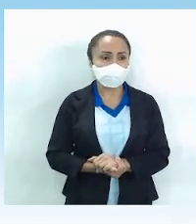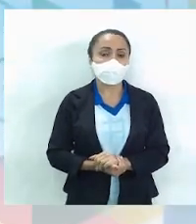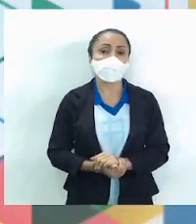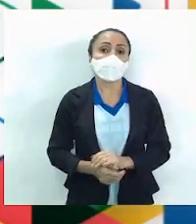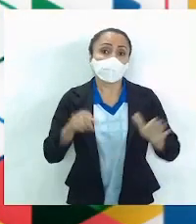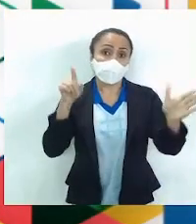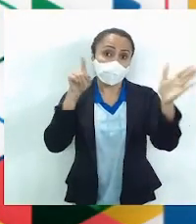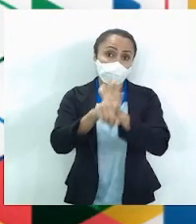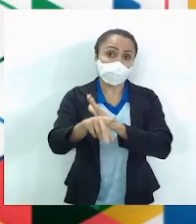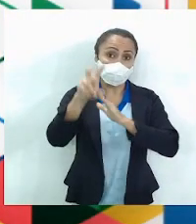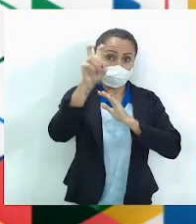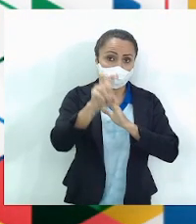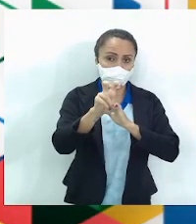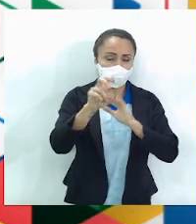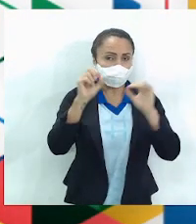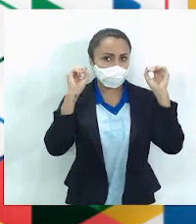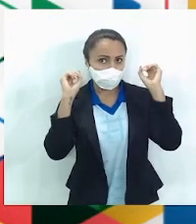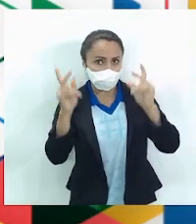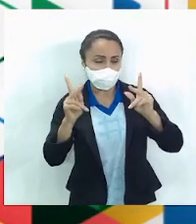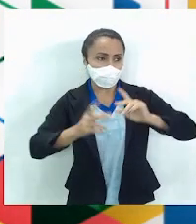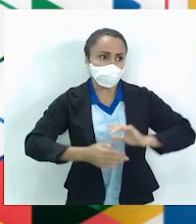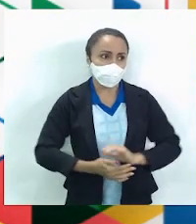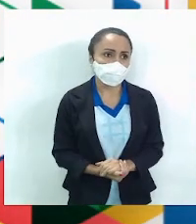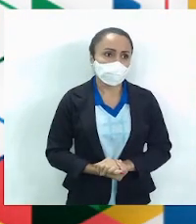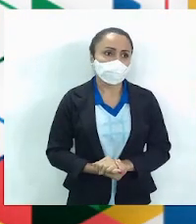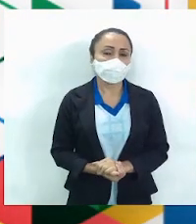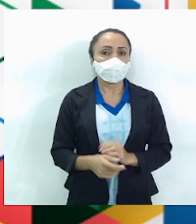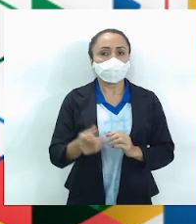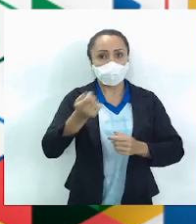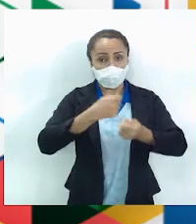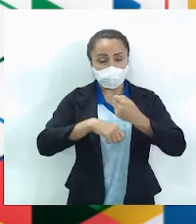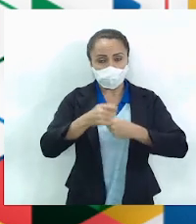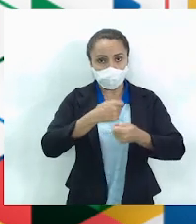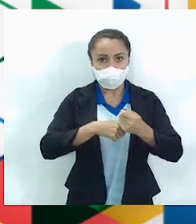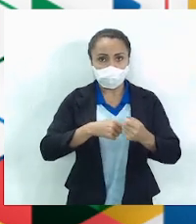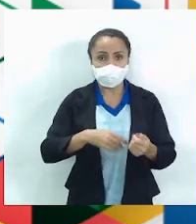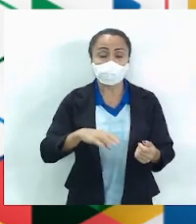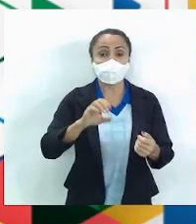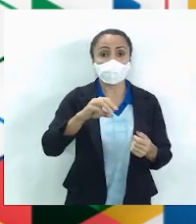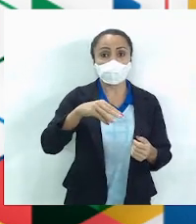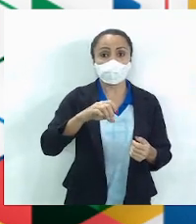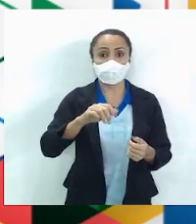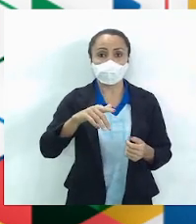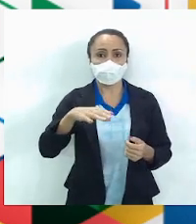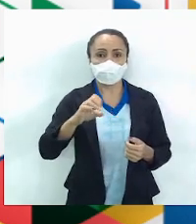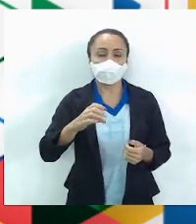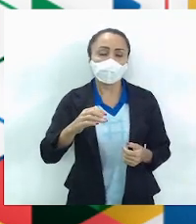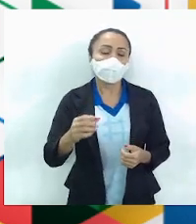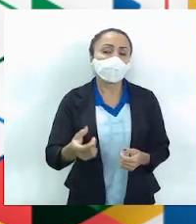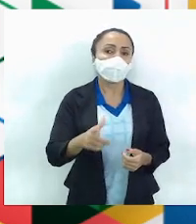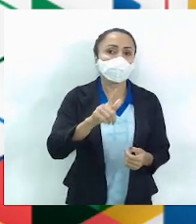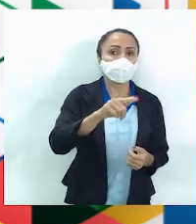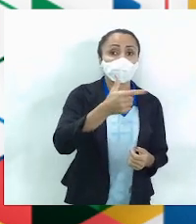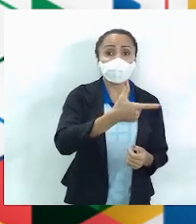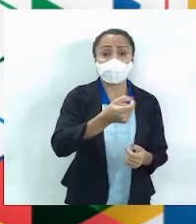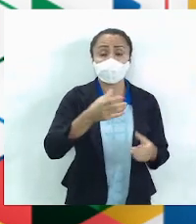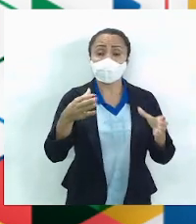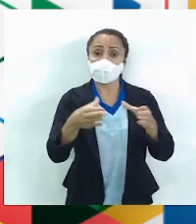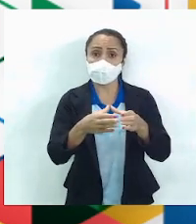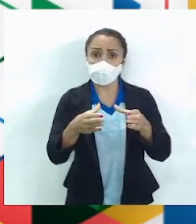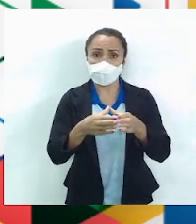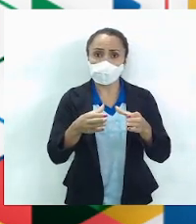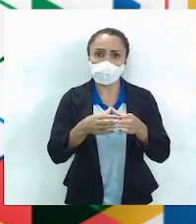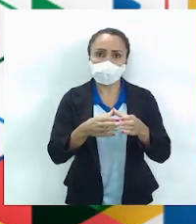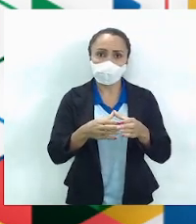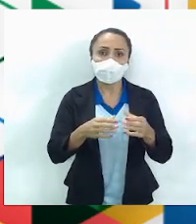questão 5, ok? Agora também sobre economias emergentes. O G20 é um grupo que reúne